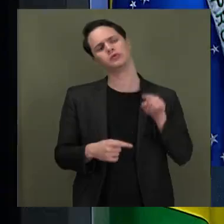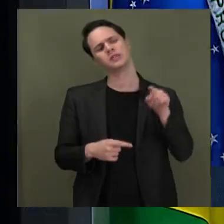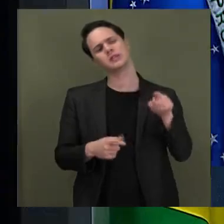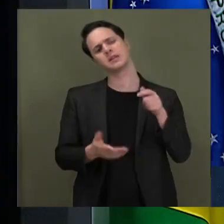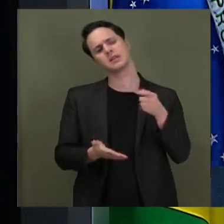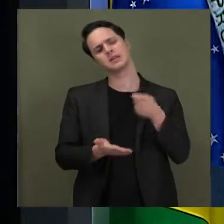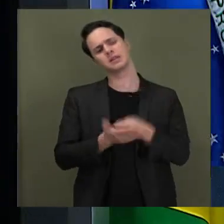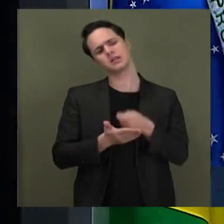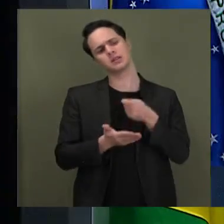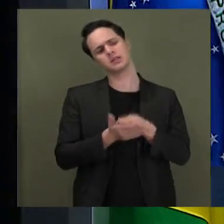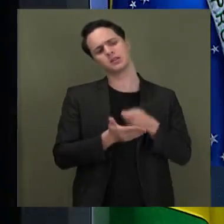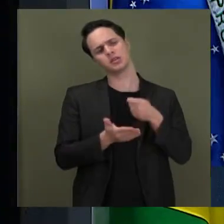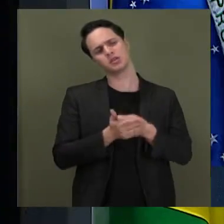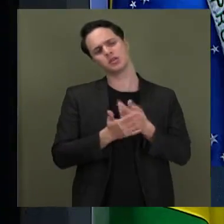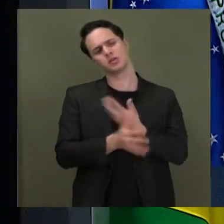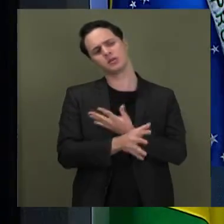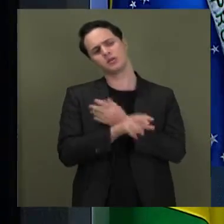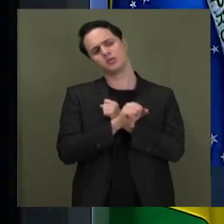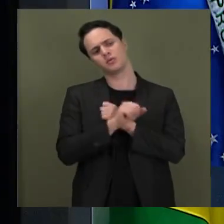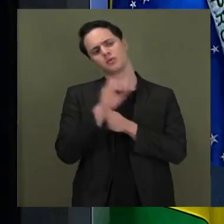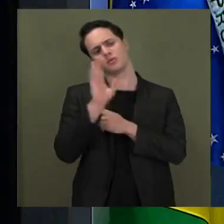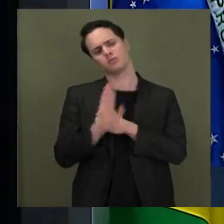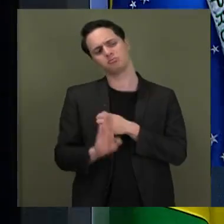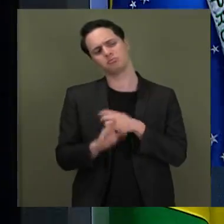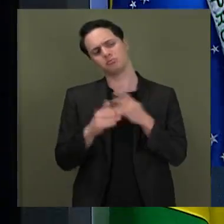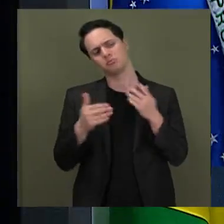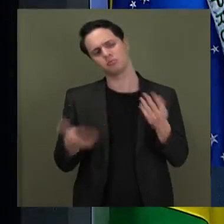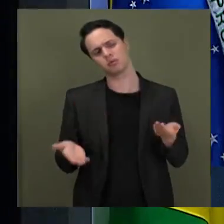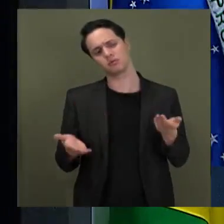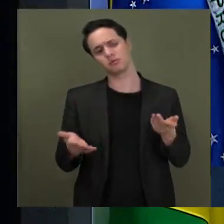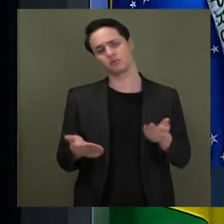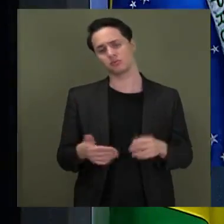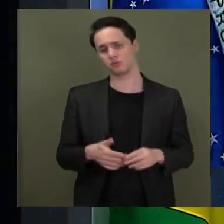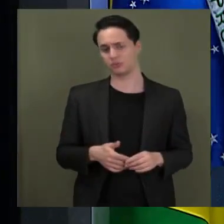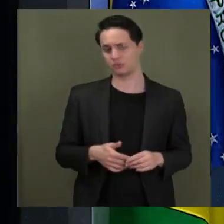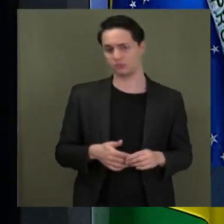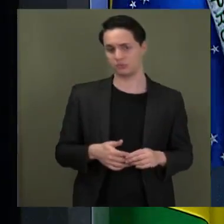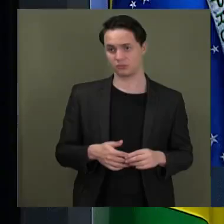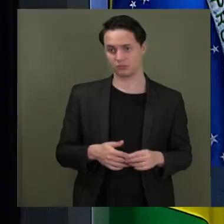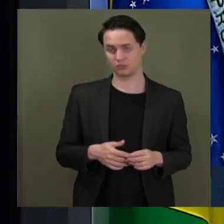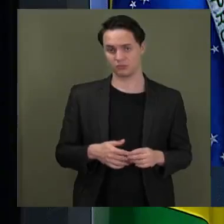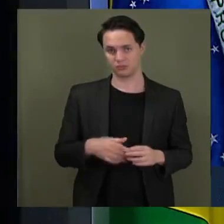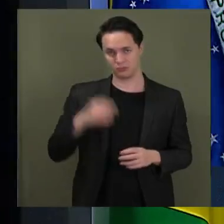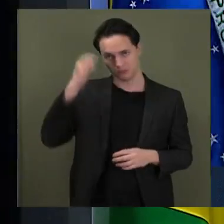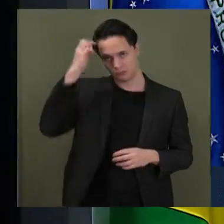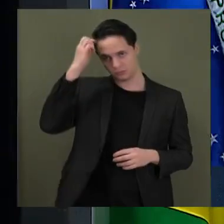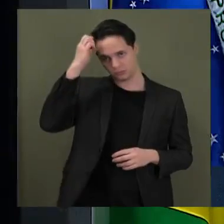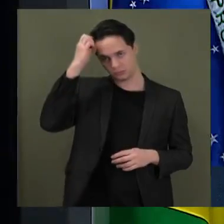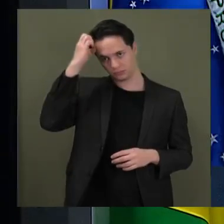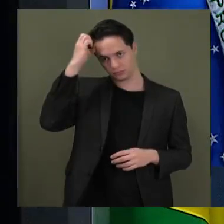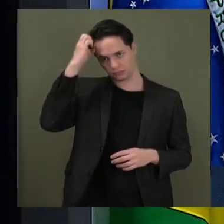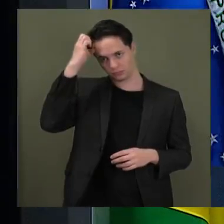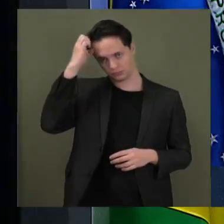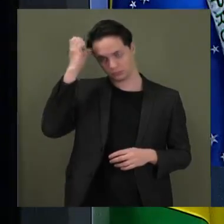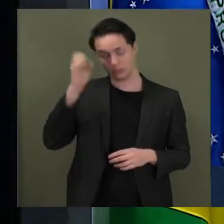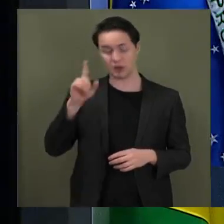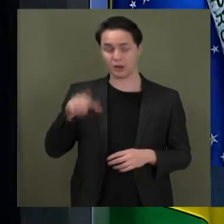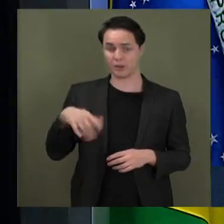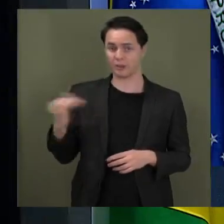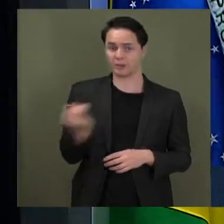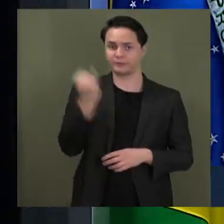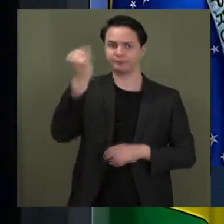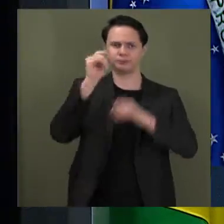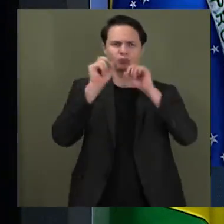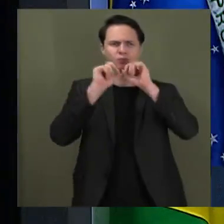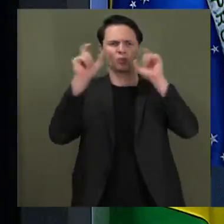exigindo tanta censura no Brasil? Fecho aspas. É importante salientar que